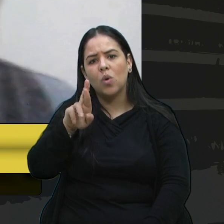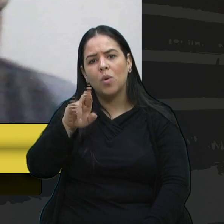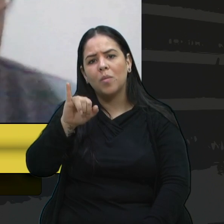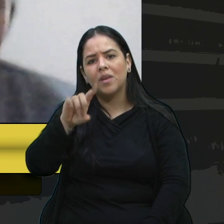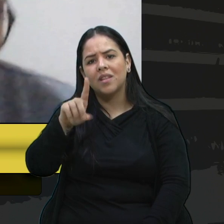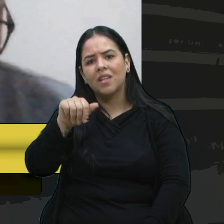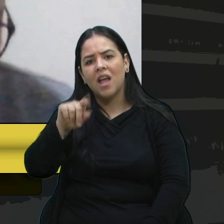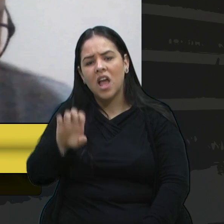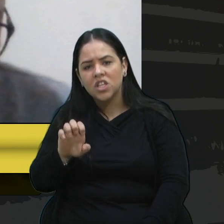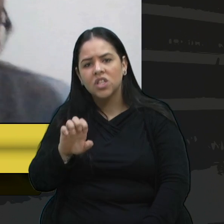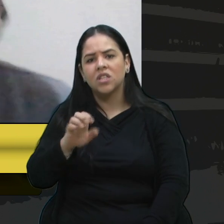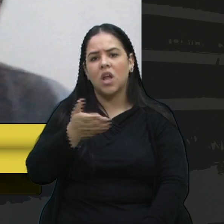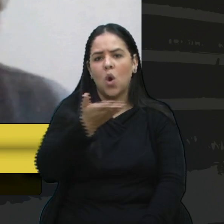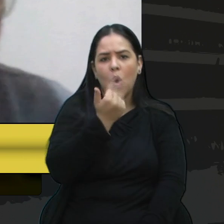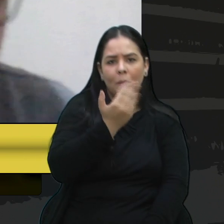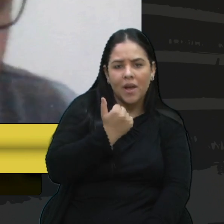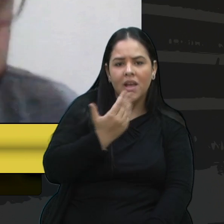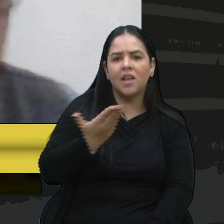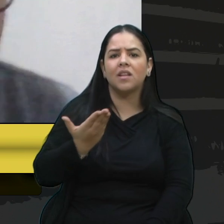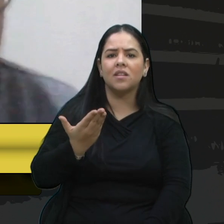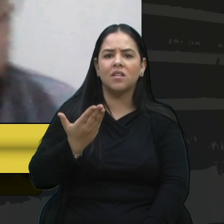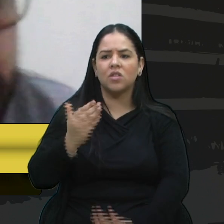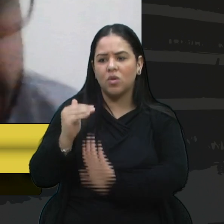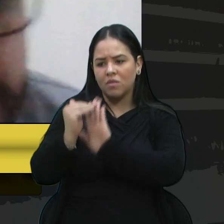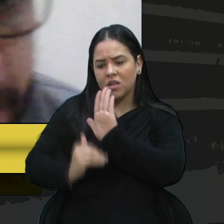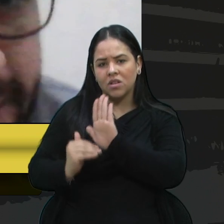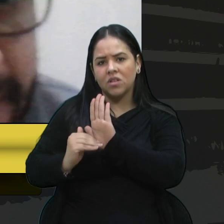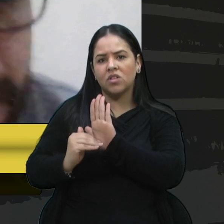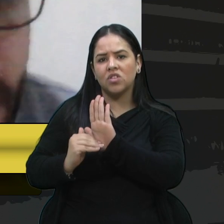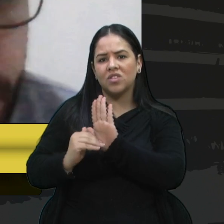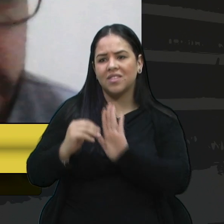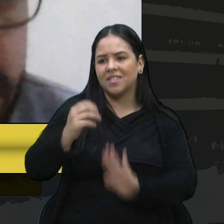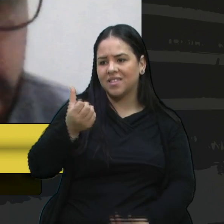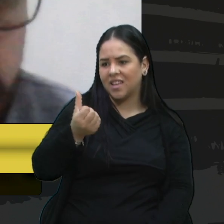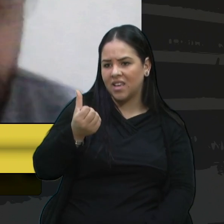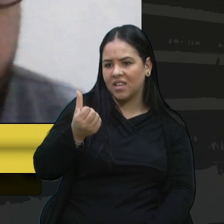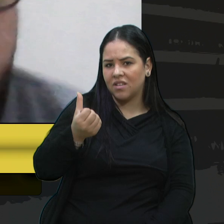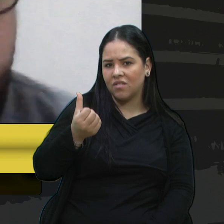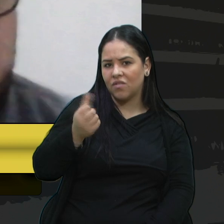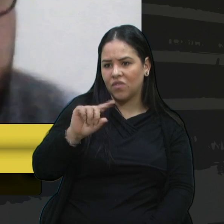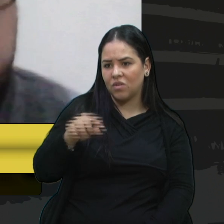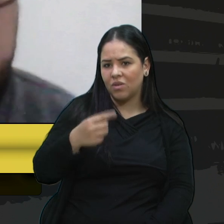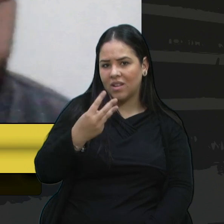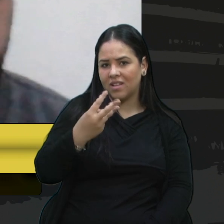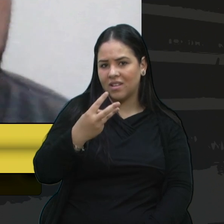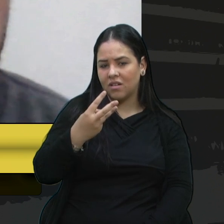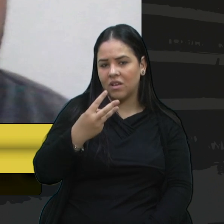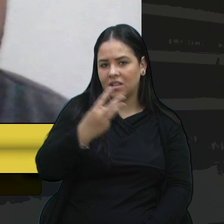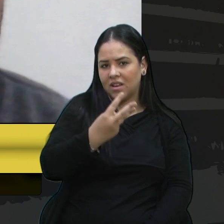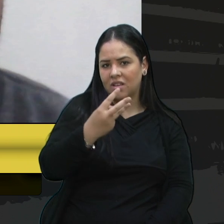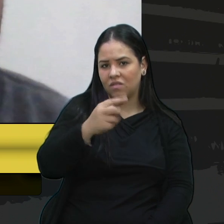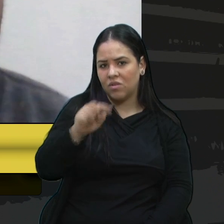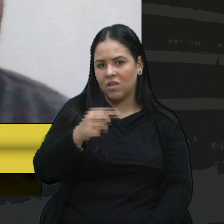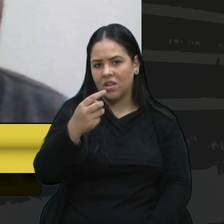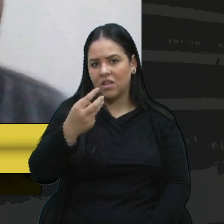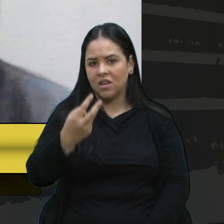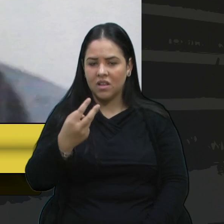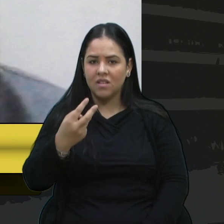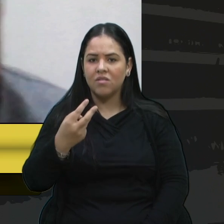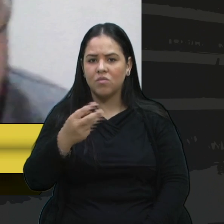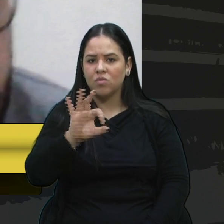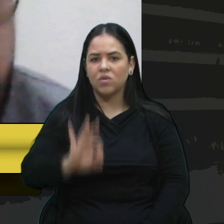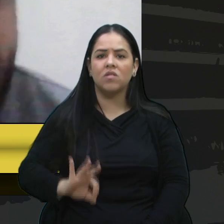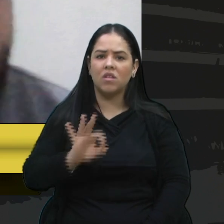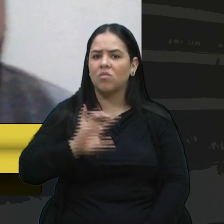vale alimentação, se a redução do vale transporte de 6% para 13,5% não é importante. Eu acho